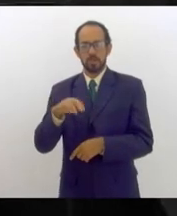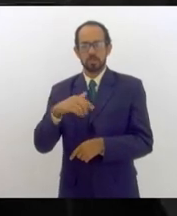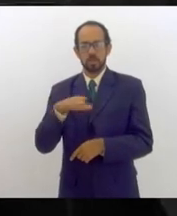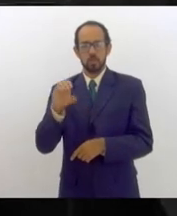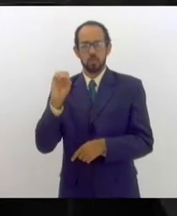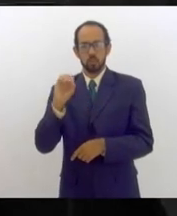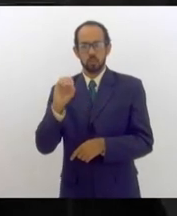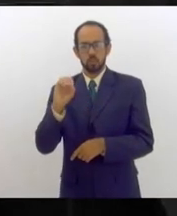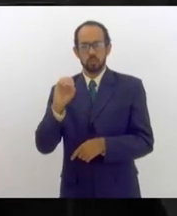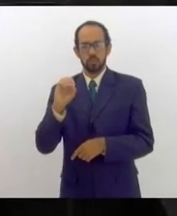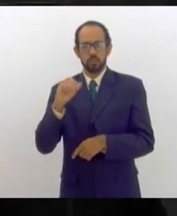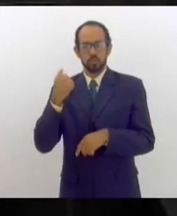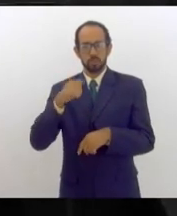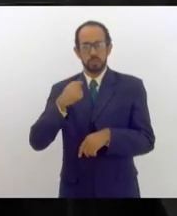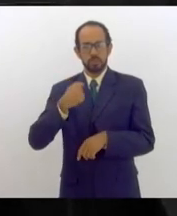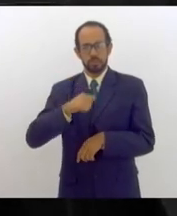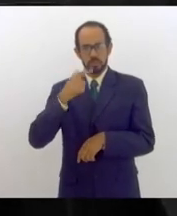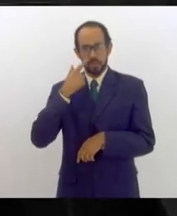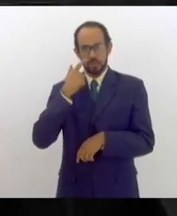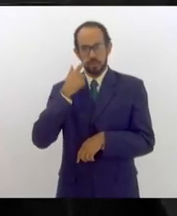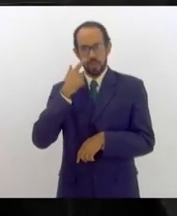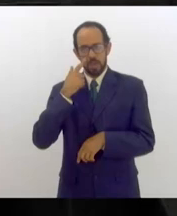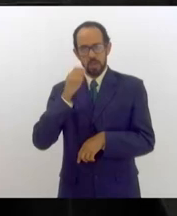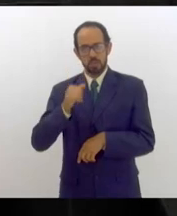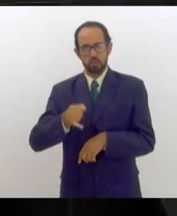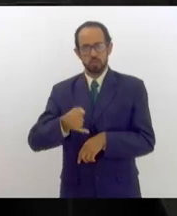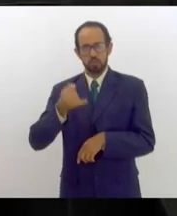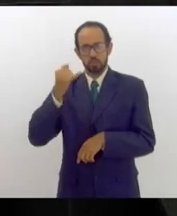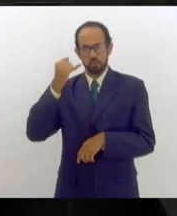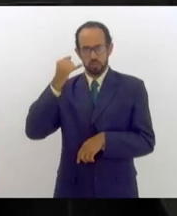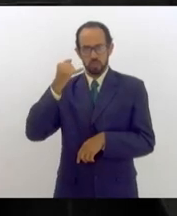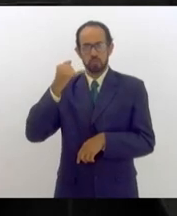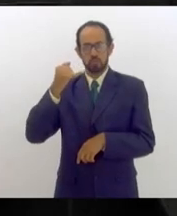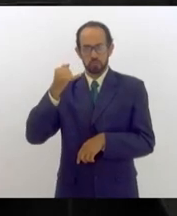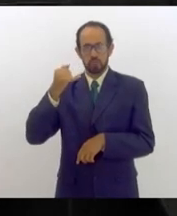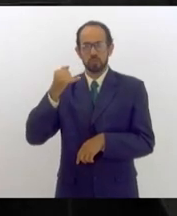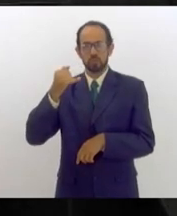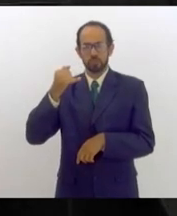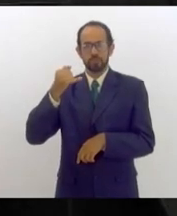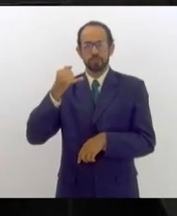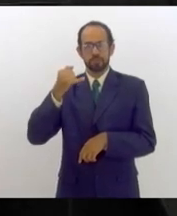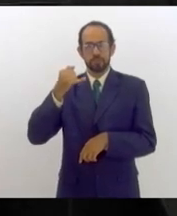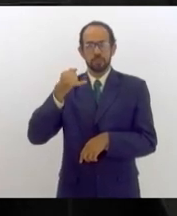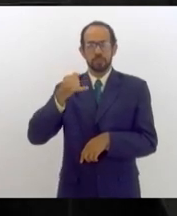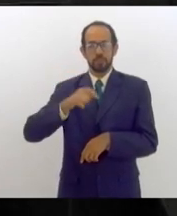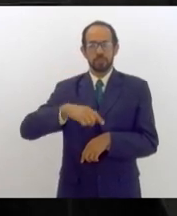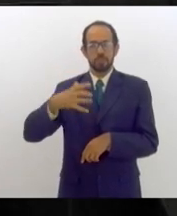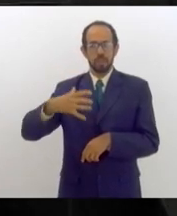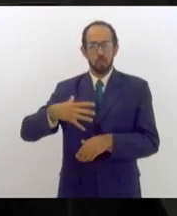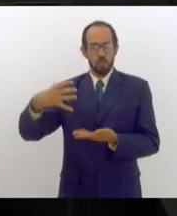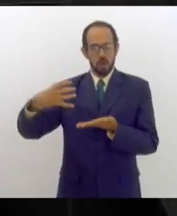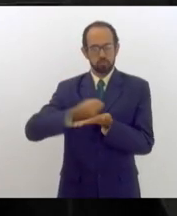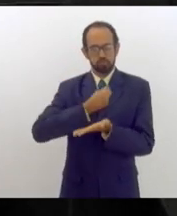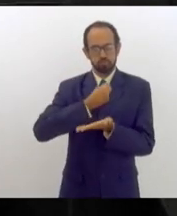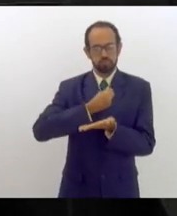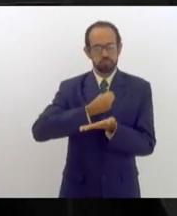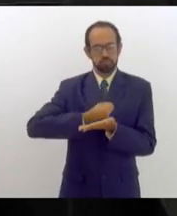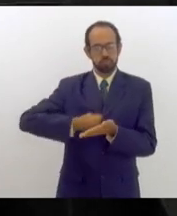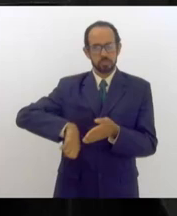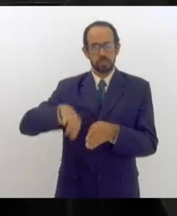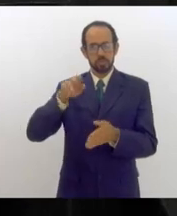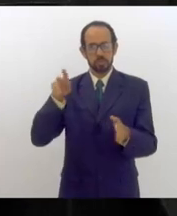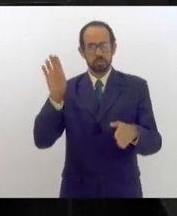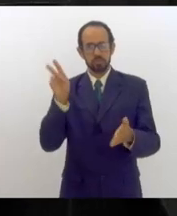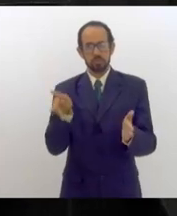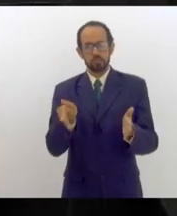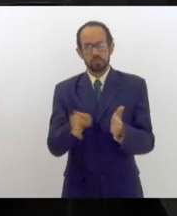rever os juros escorchantes que são os propriados desses estados principalmente